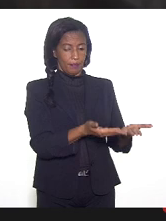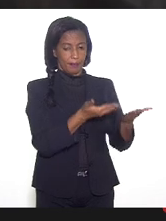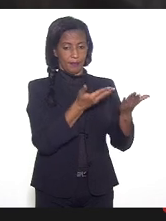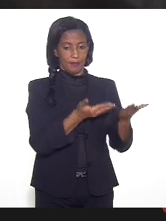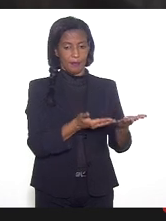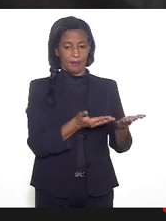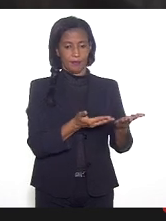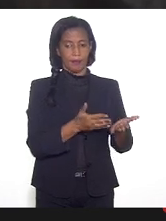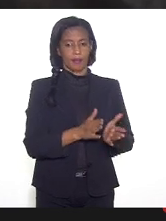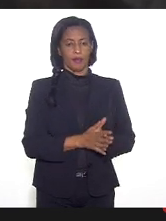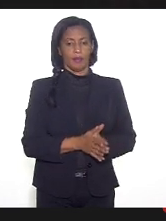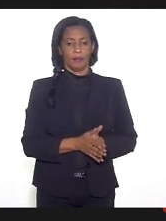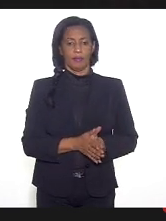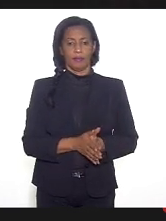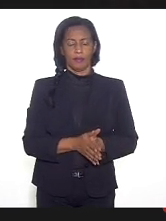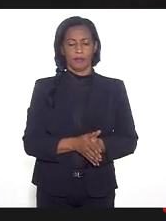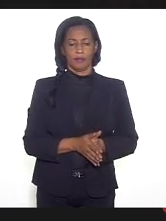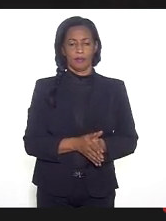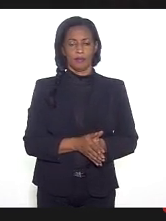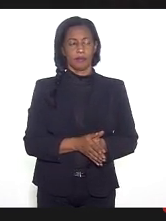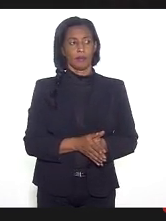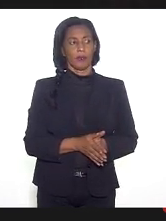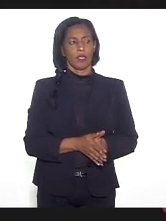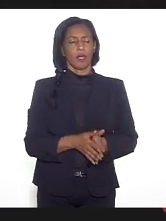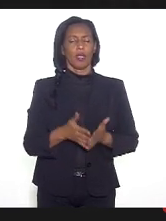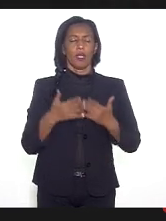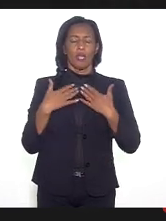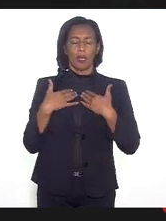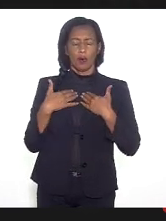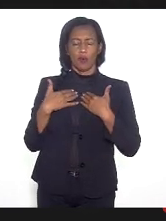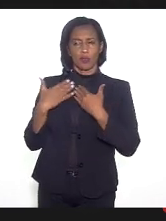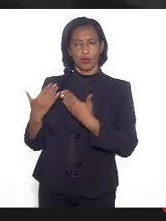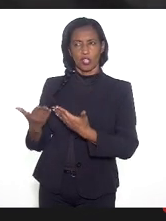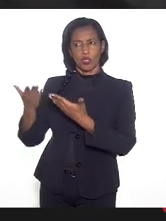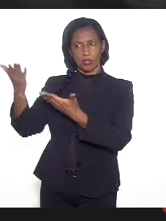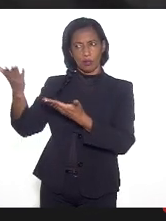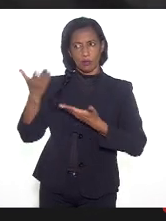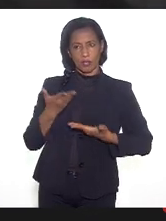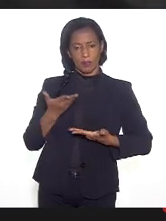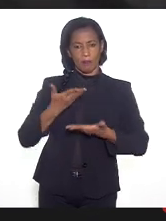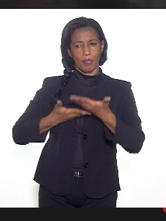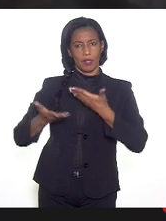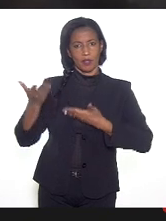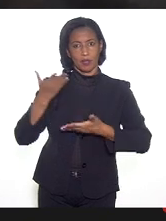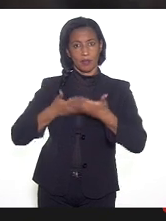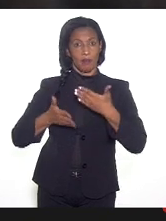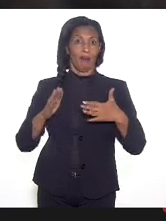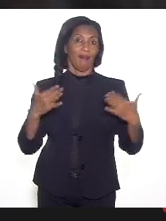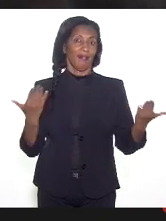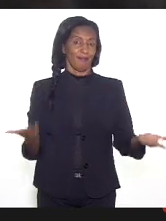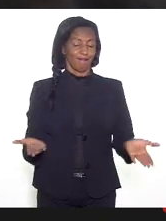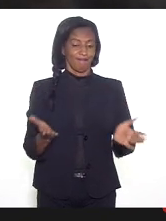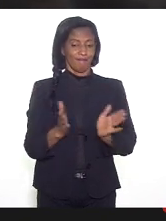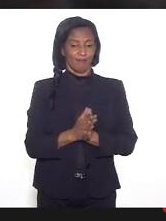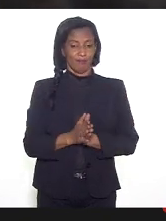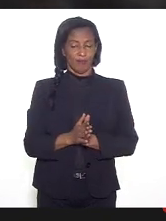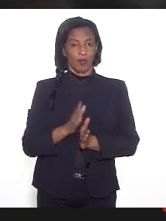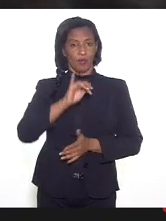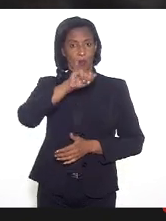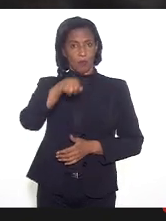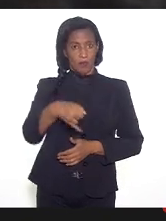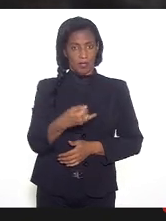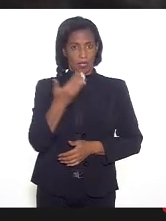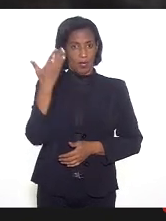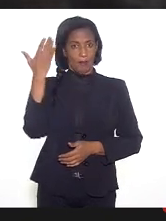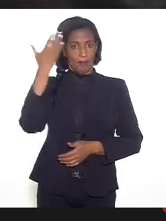não estou rasgando questão, faço questão que Vossa Excelência participe. Mas é aí que está, deputado Ratinho, eu vou aproveitar a presença aqui do